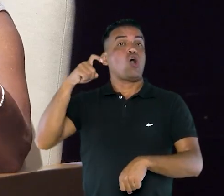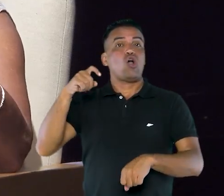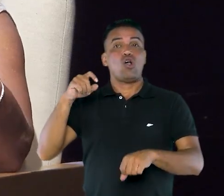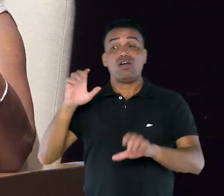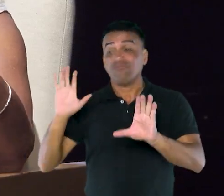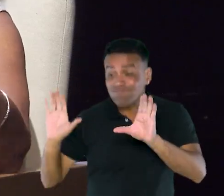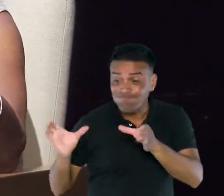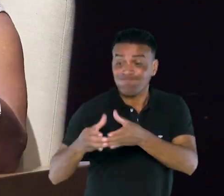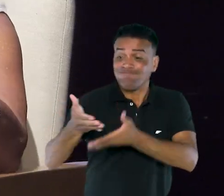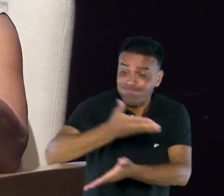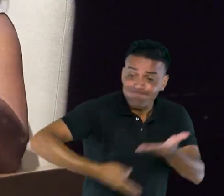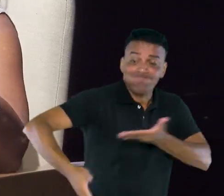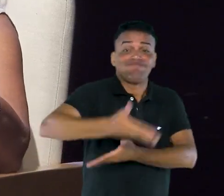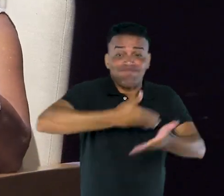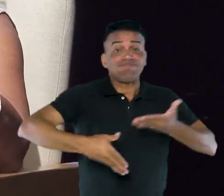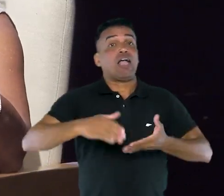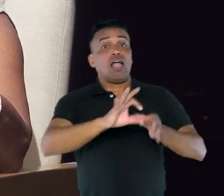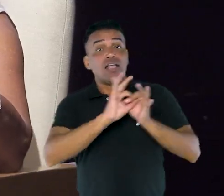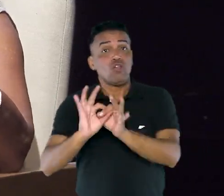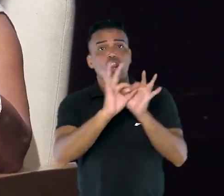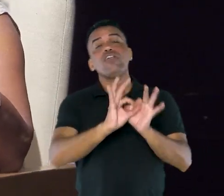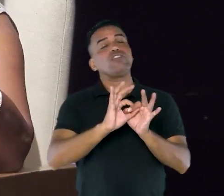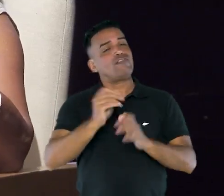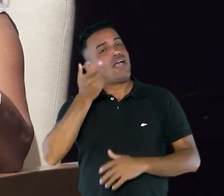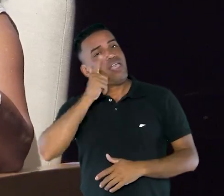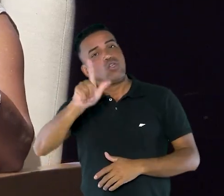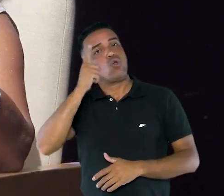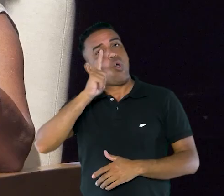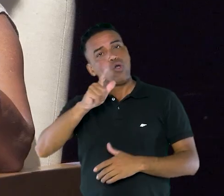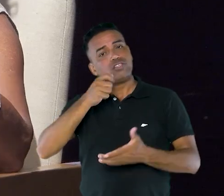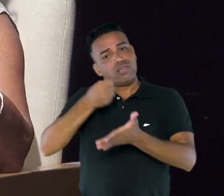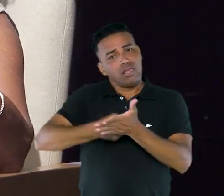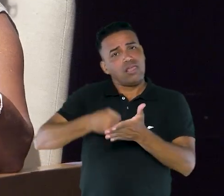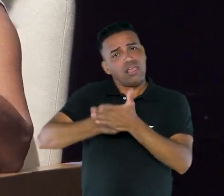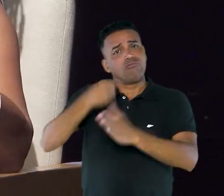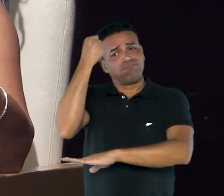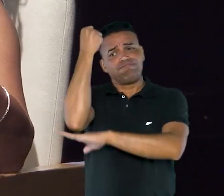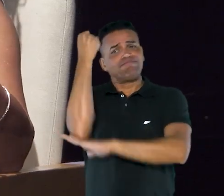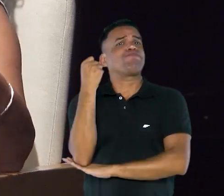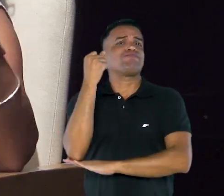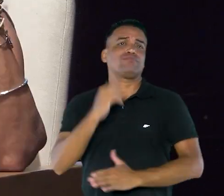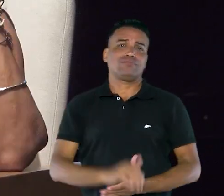nessas trincheiras, com esses companheiros de trincheira, que a gente vai conseguir lutar.